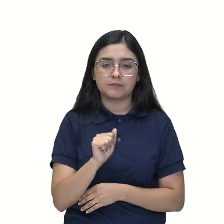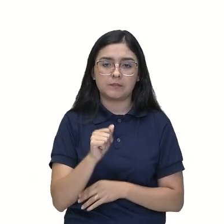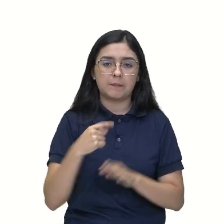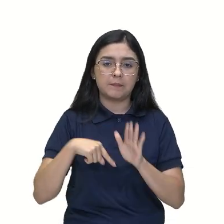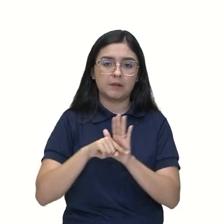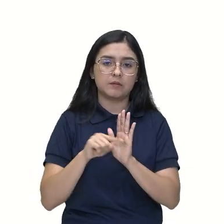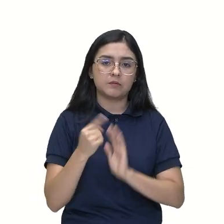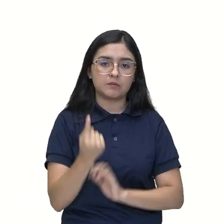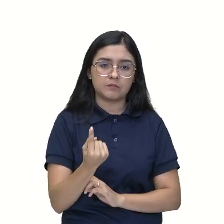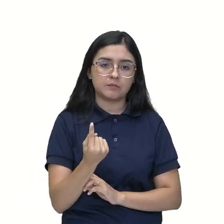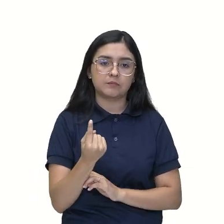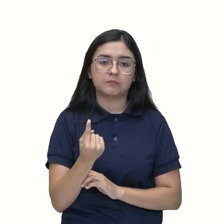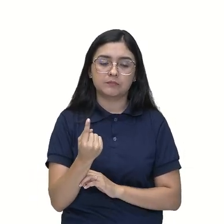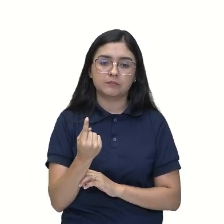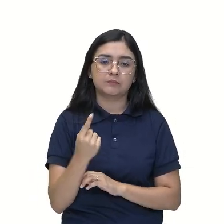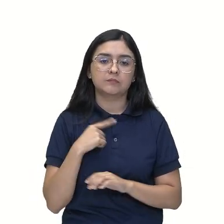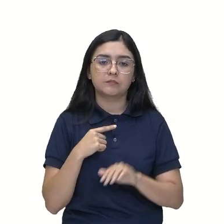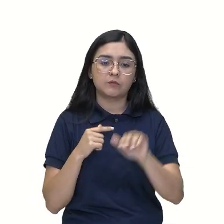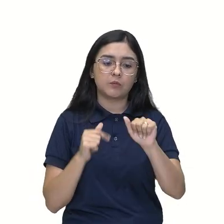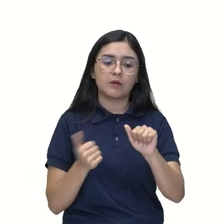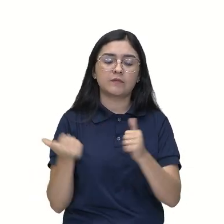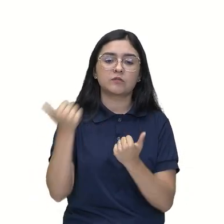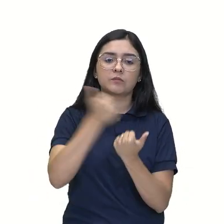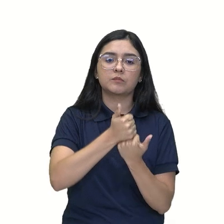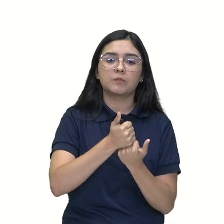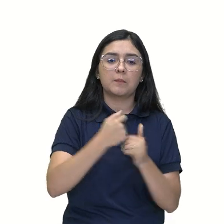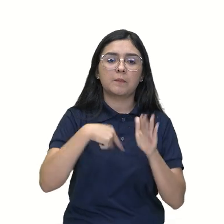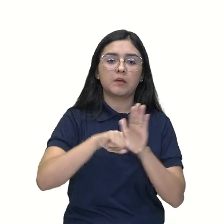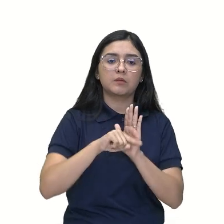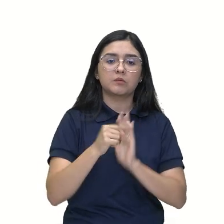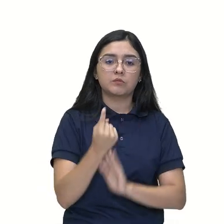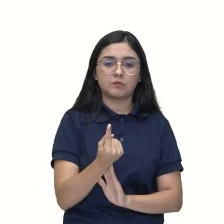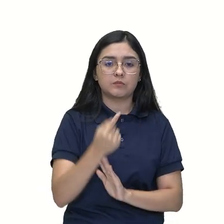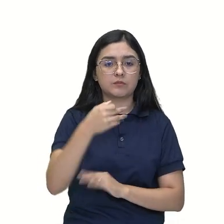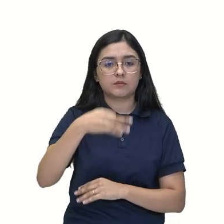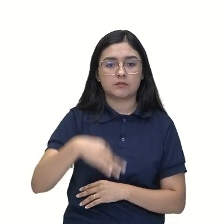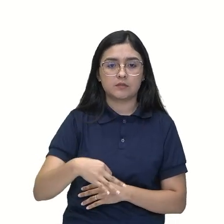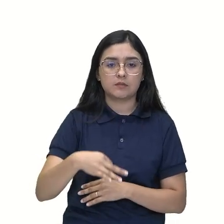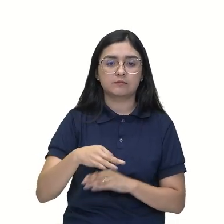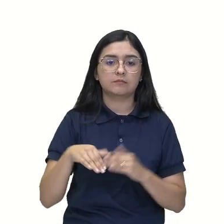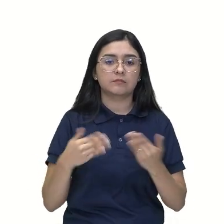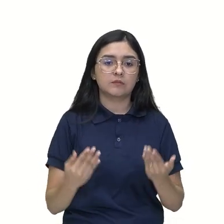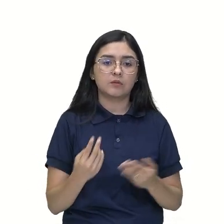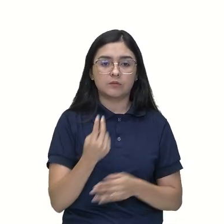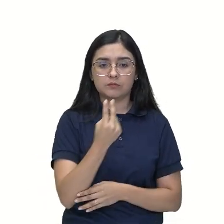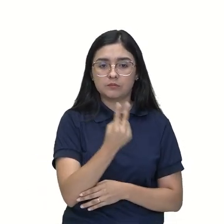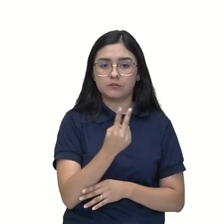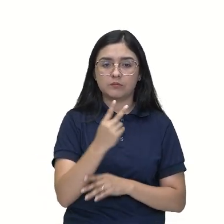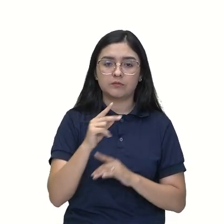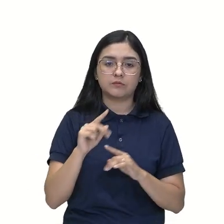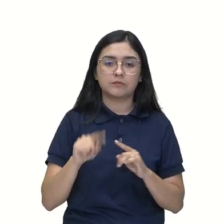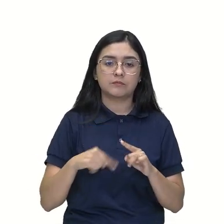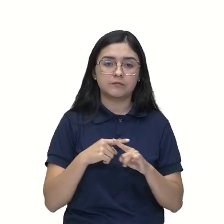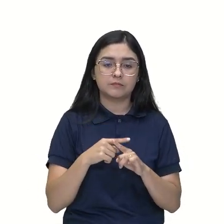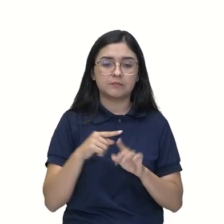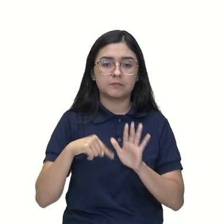Então, no lugar de a, eu vou substituir menos 1. Tudo bem? Então, vai ficar 2 vezes menos 1, que é igual